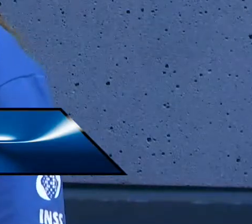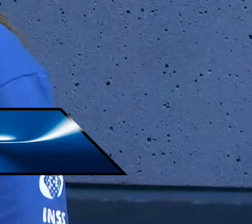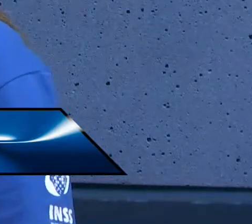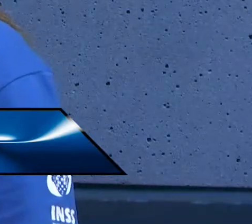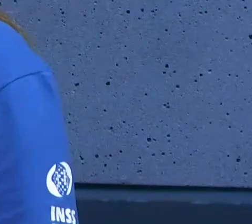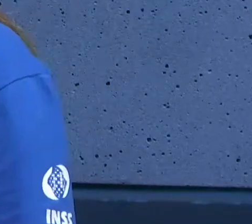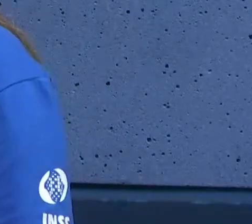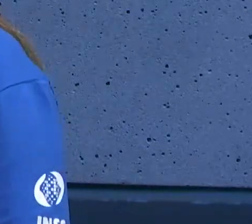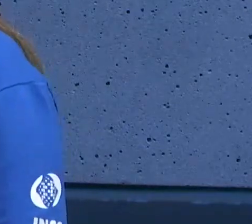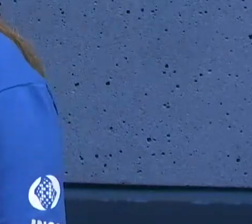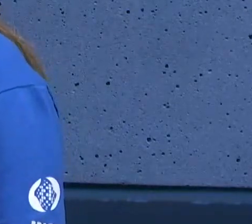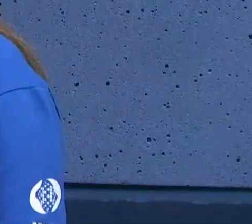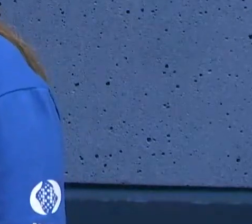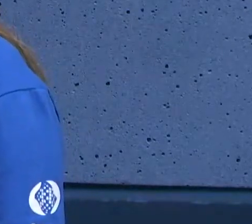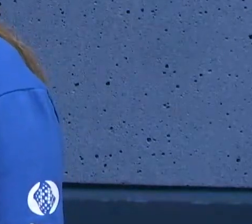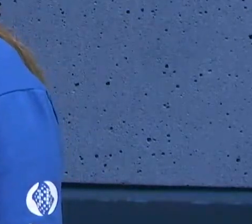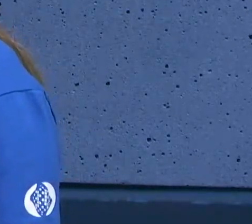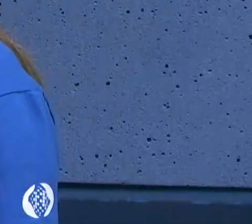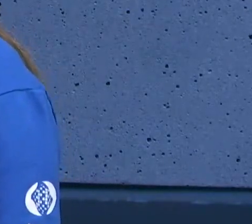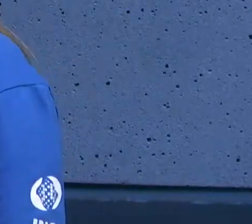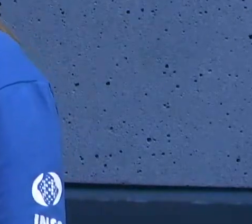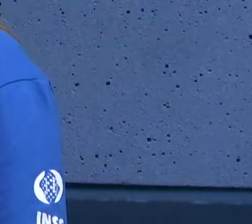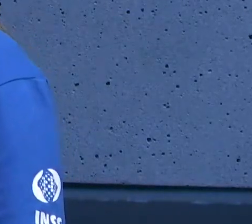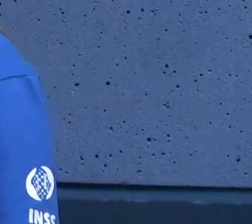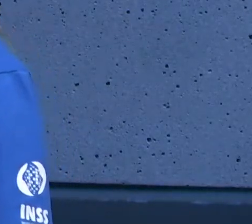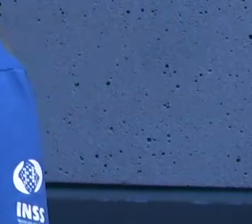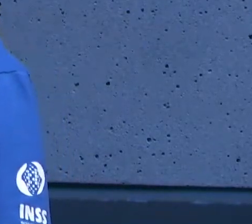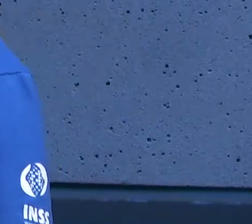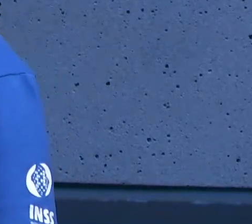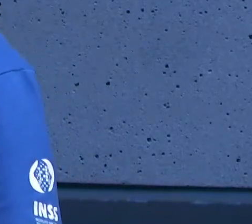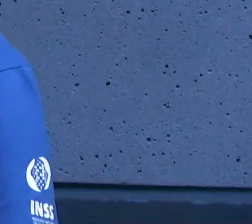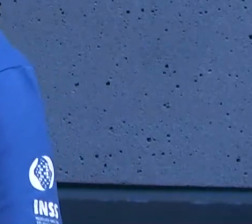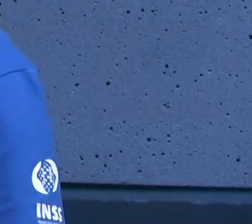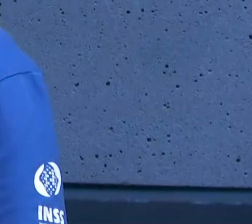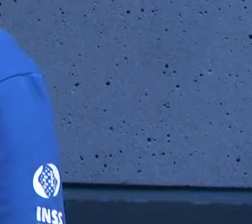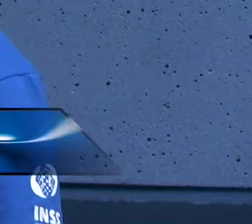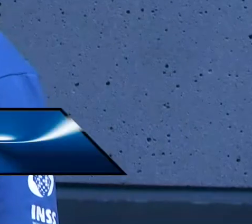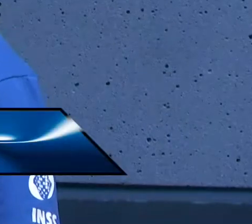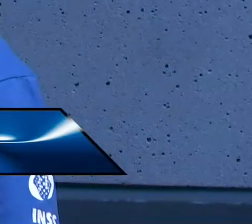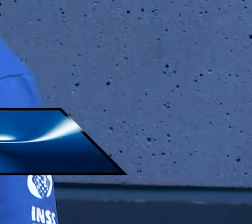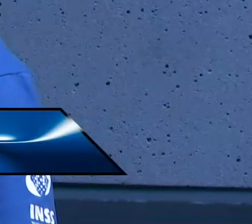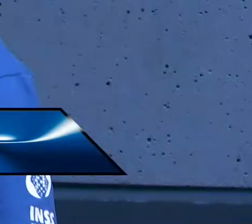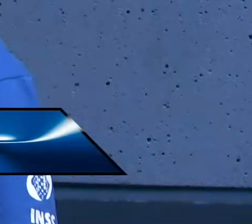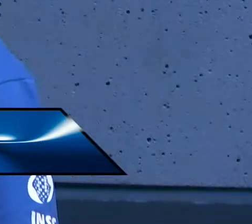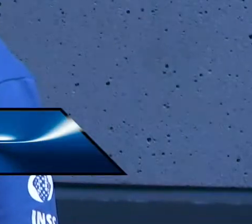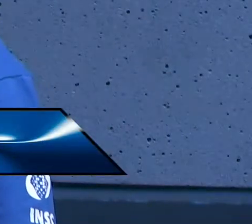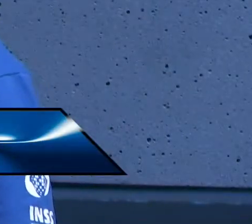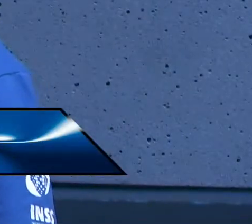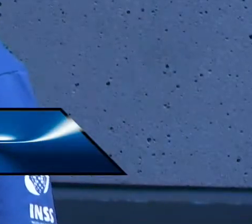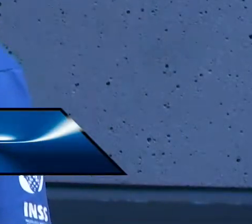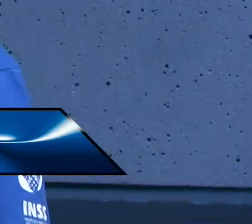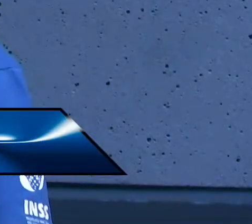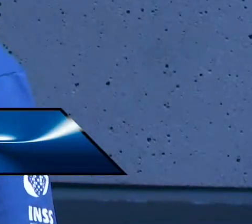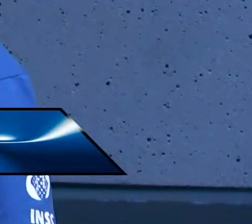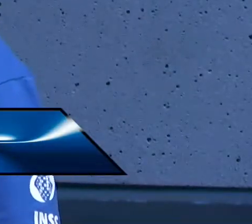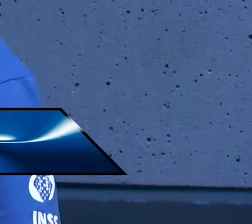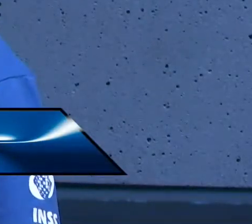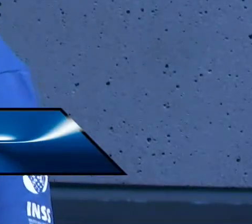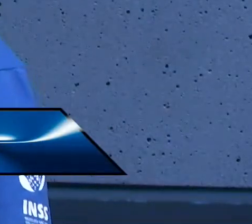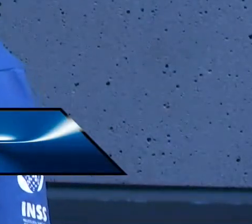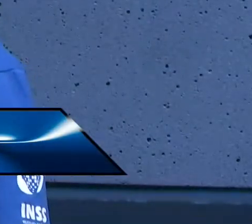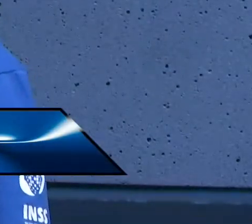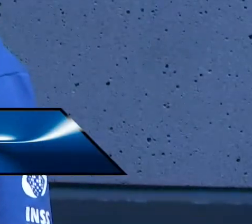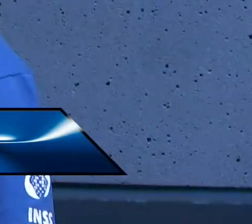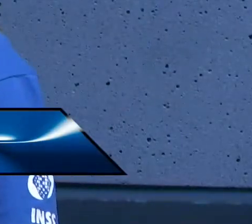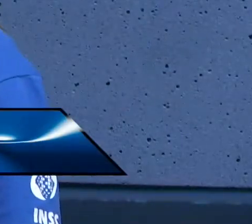família. É um salário mínimo, esse benefício é um salário mínimo, né? Exatamente. Concedido o benefício, a pessoa vai receber um salário mínimo